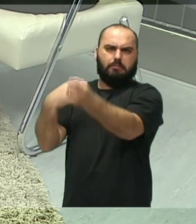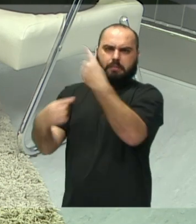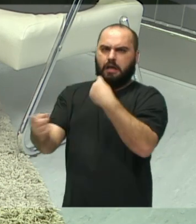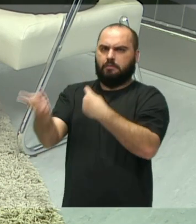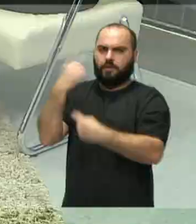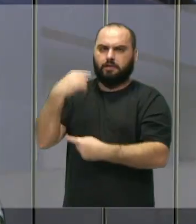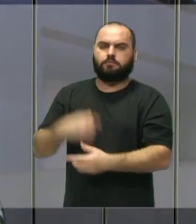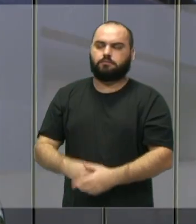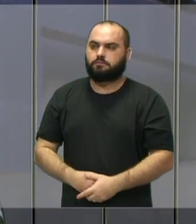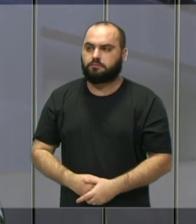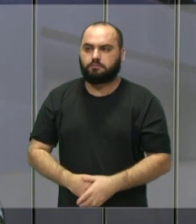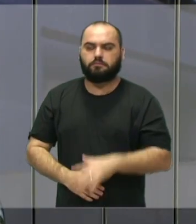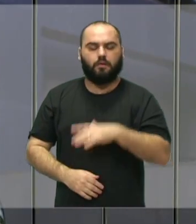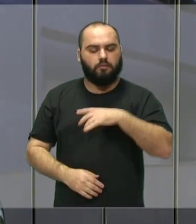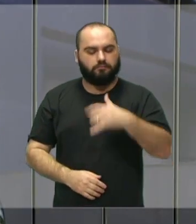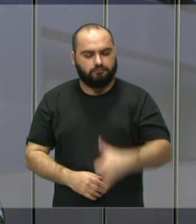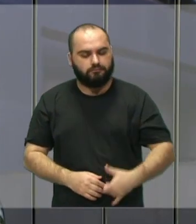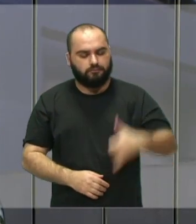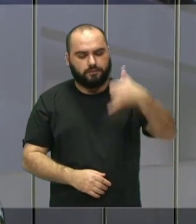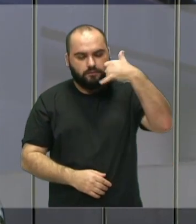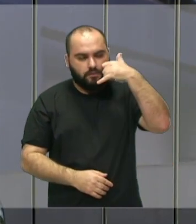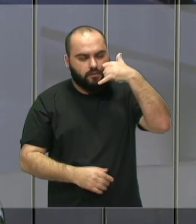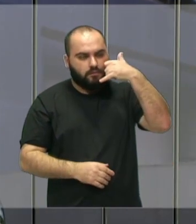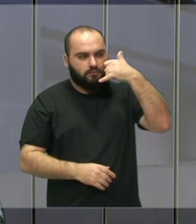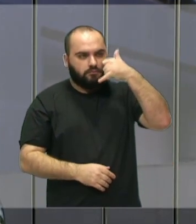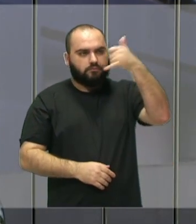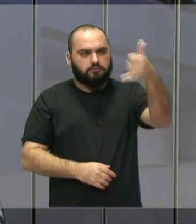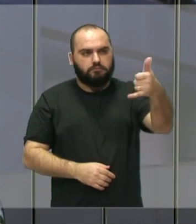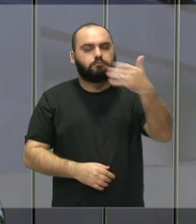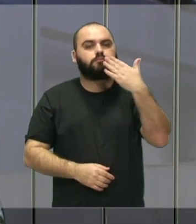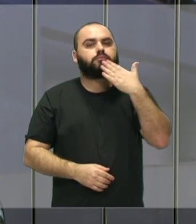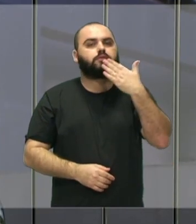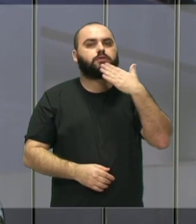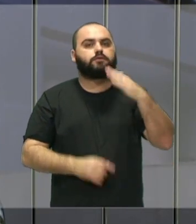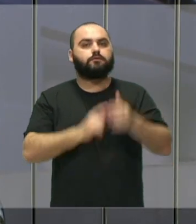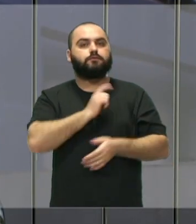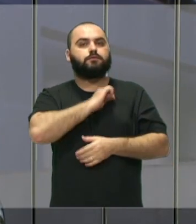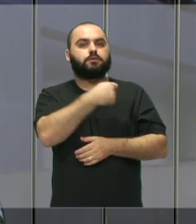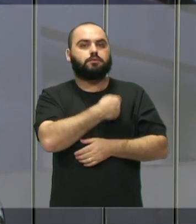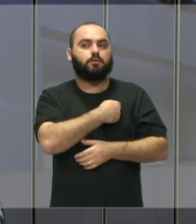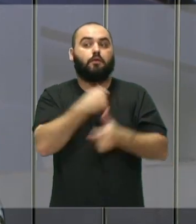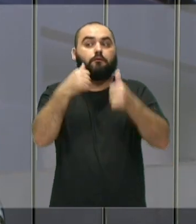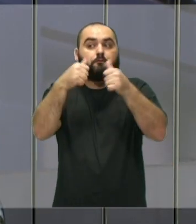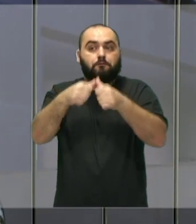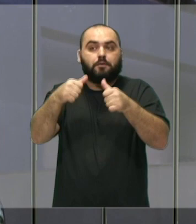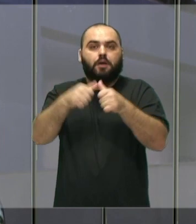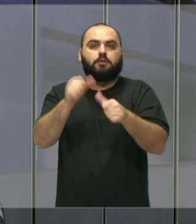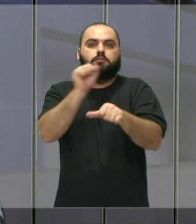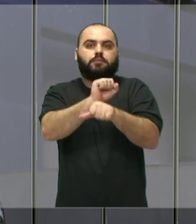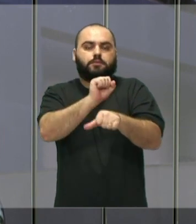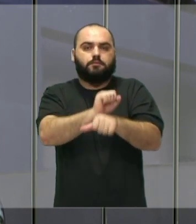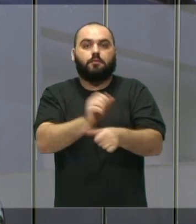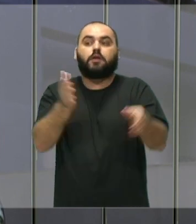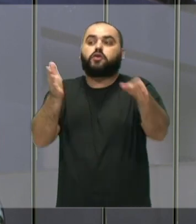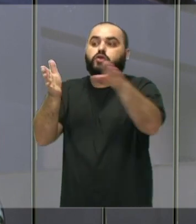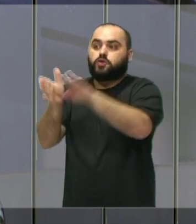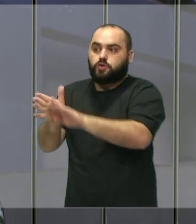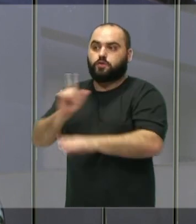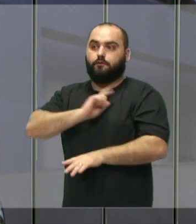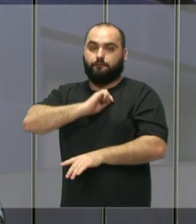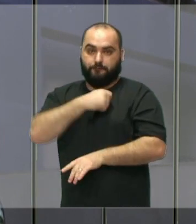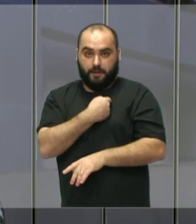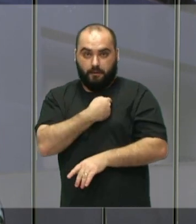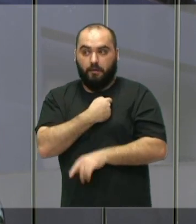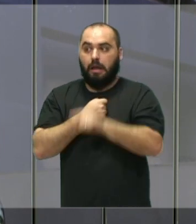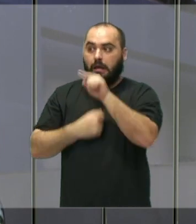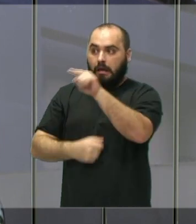para o urbanismo, pedi por favor para vir um fiscal imediatamente, fiquei lá na esquina esperando, veio o fiscal. Quando o fiscal chegou,